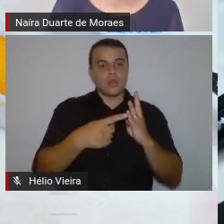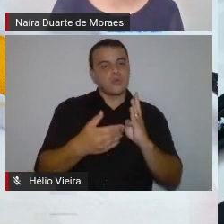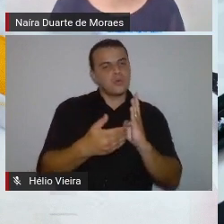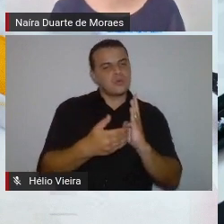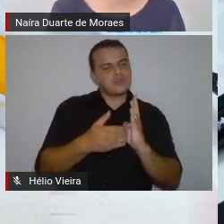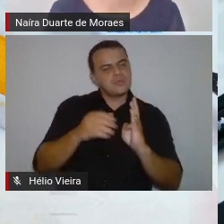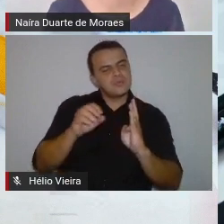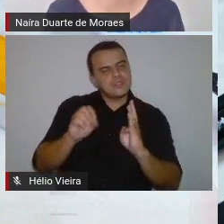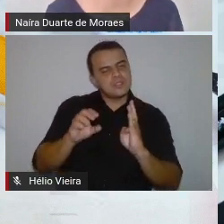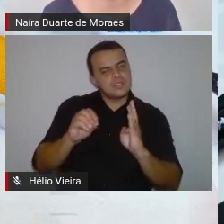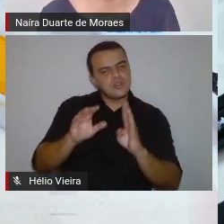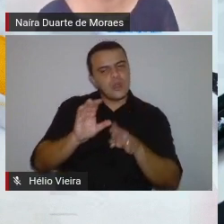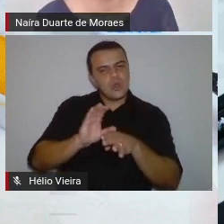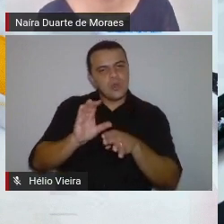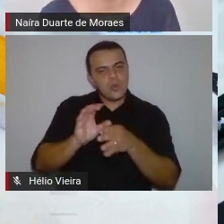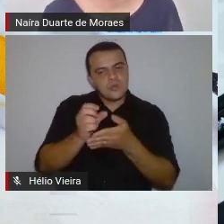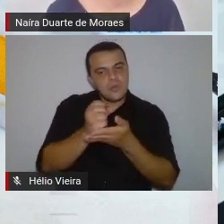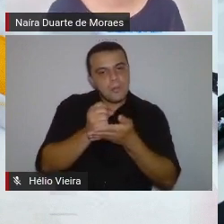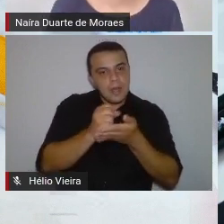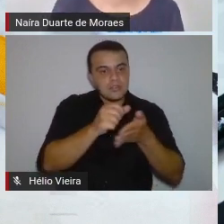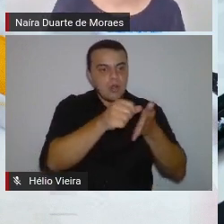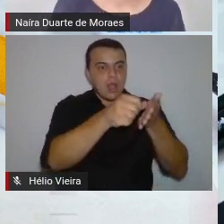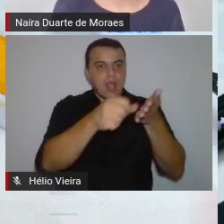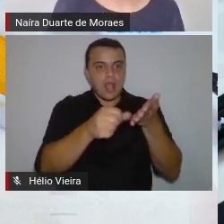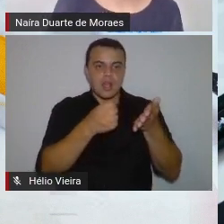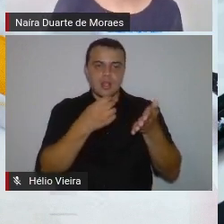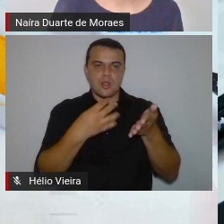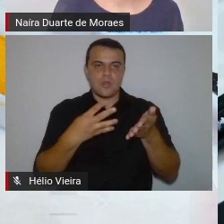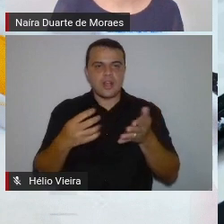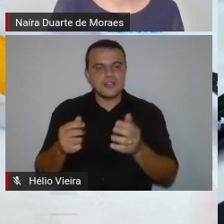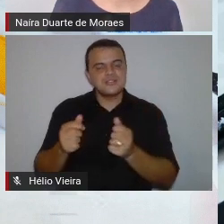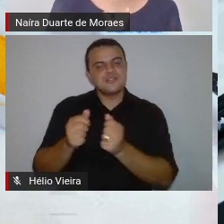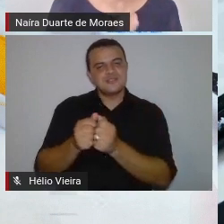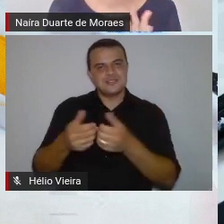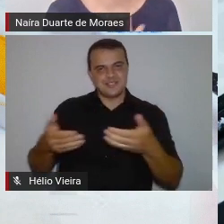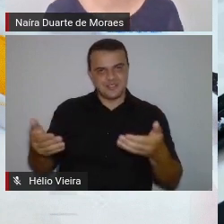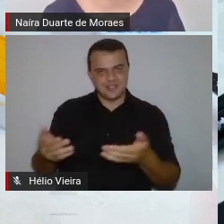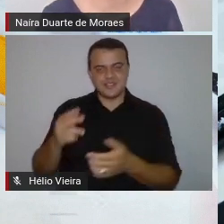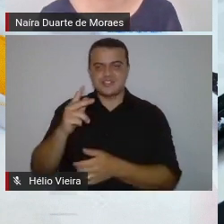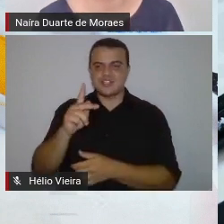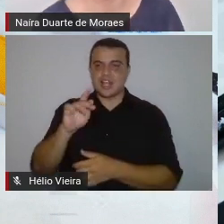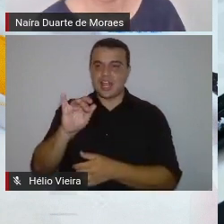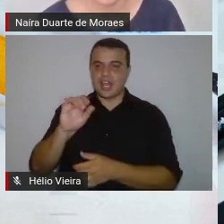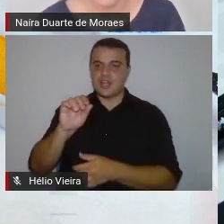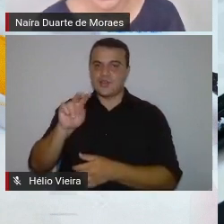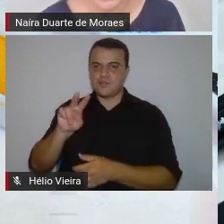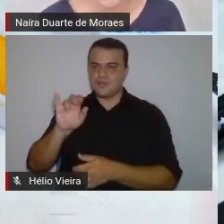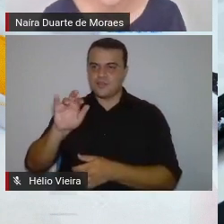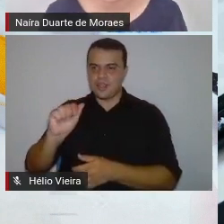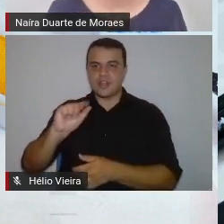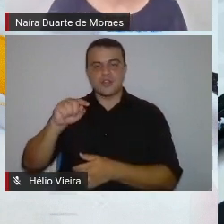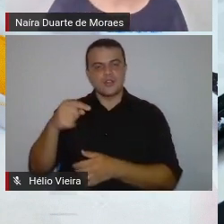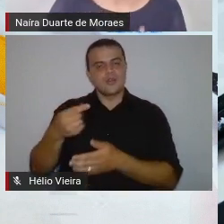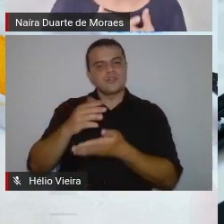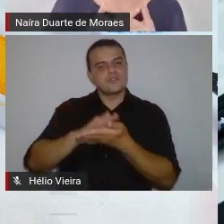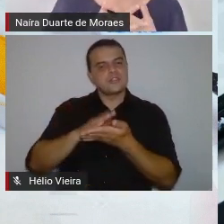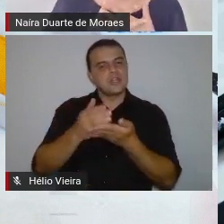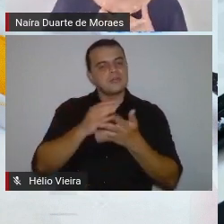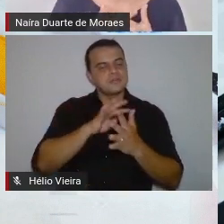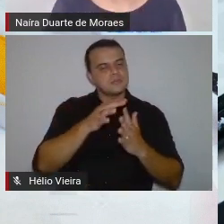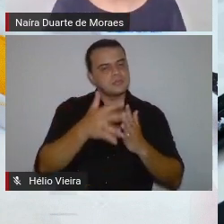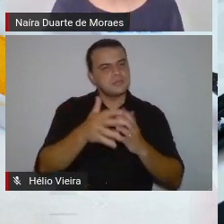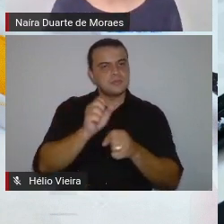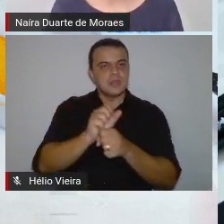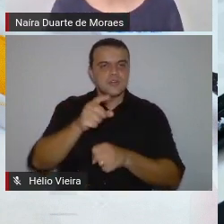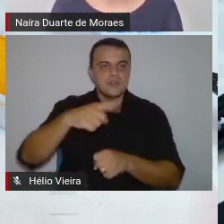do minicurso de Introdução à Aquarela. Hoje temos com a gente o Hélio Vieira, que é o nosso intérprete de Libras. Espero que vocês